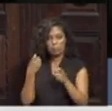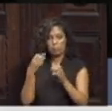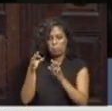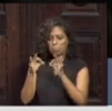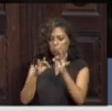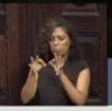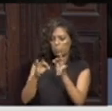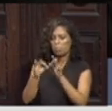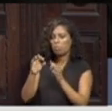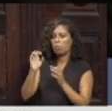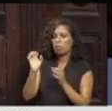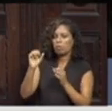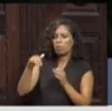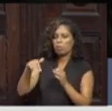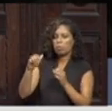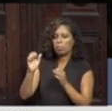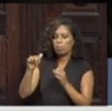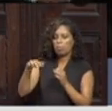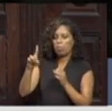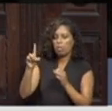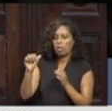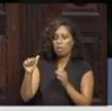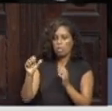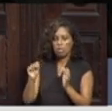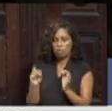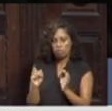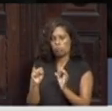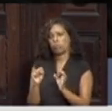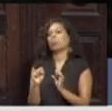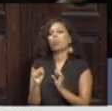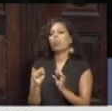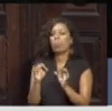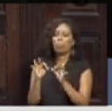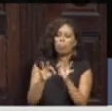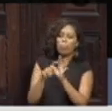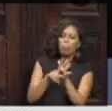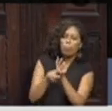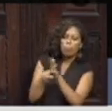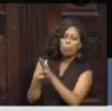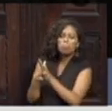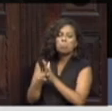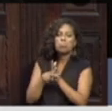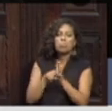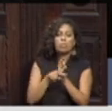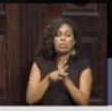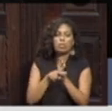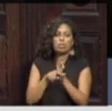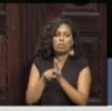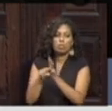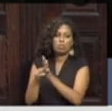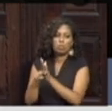aprimorar o projeto e vou procurar o deputado Luiz Martins para poder conversar com ele de modo que a gente possa colaborar com a redação do